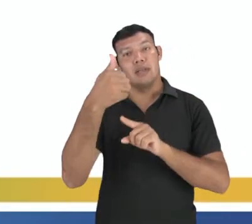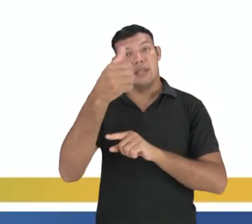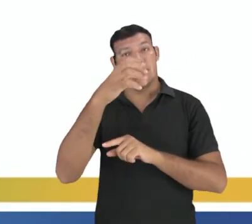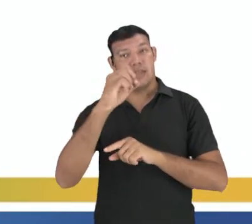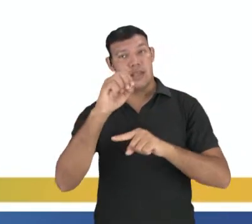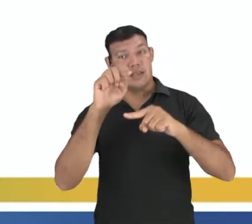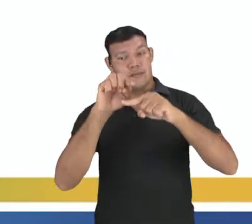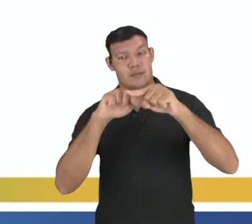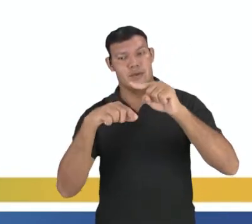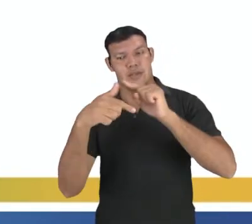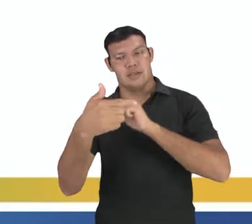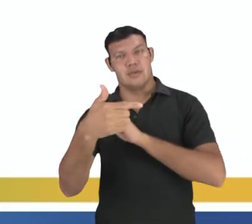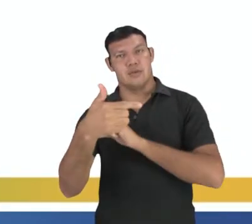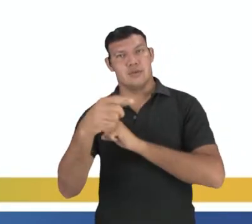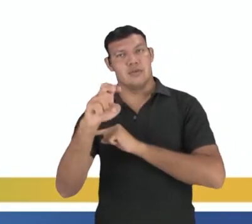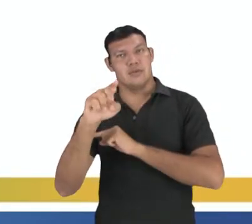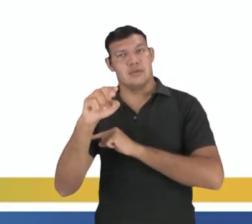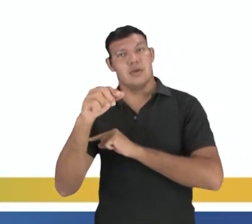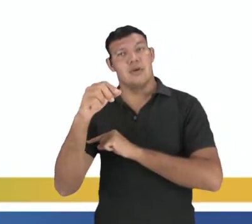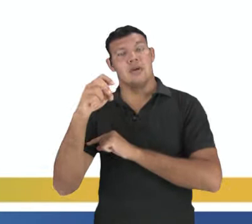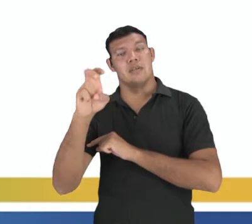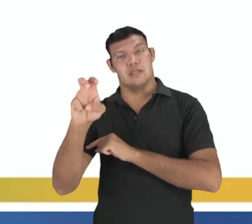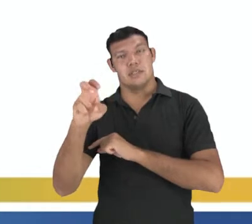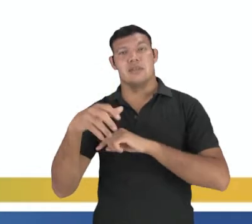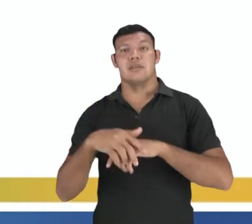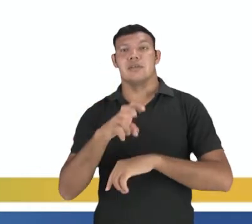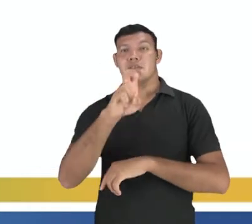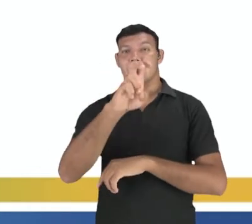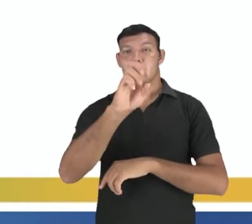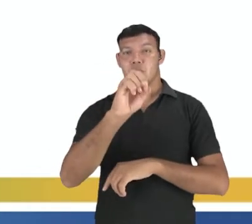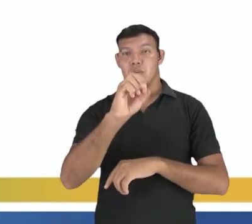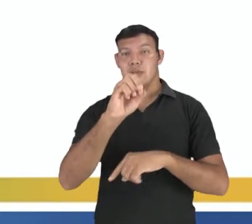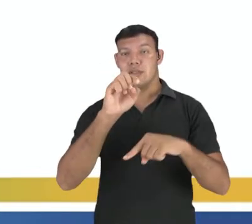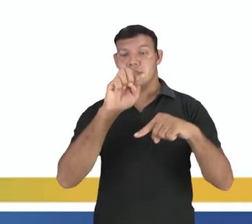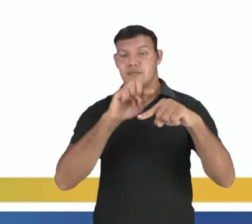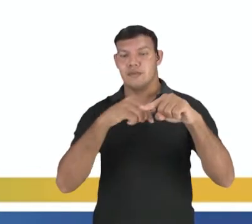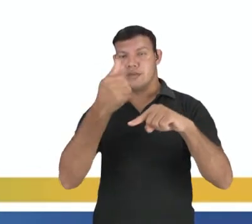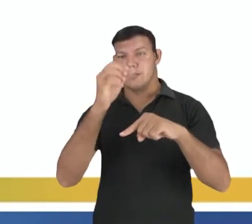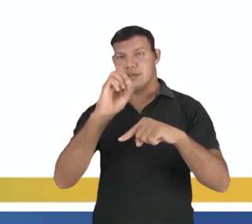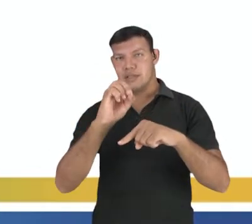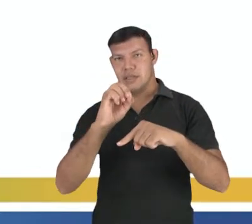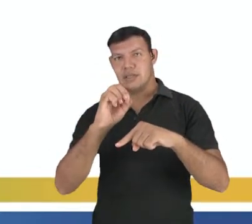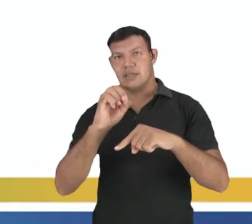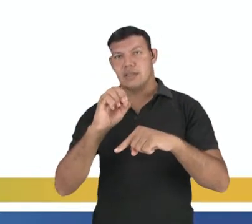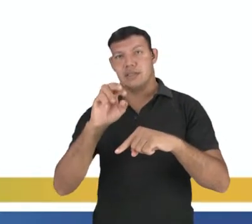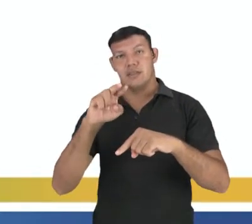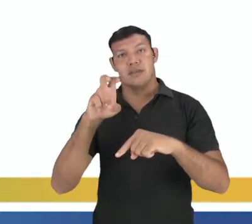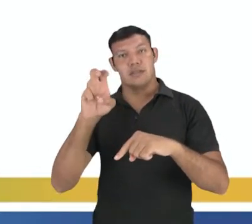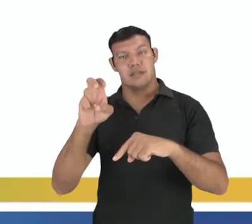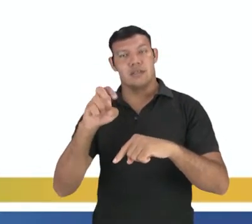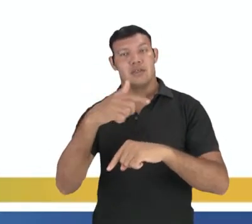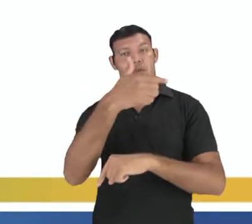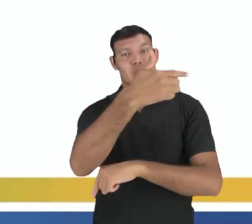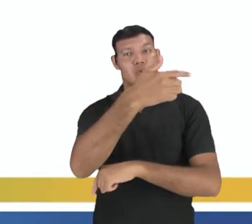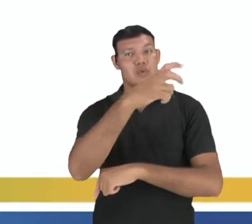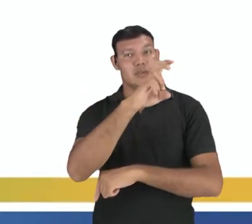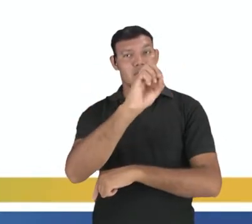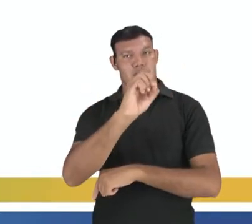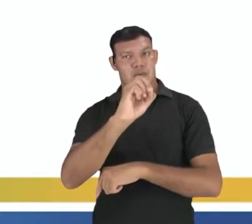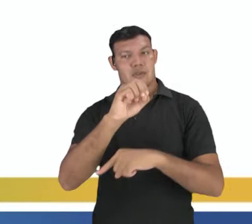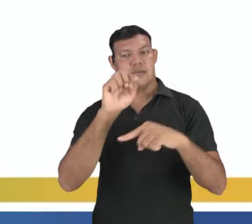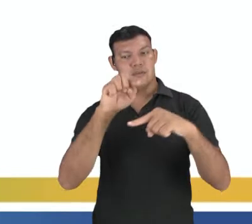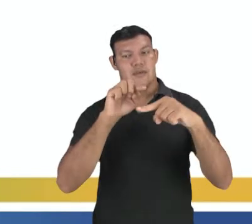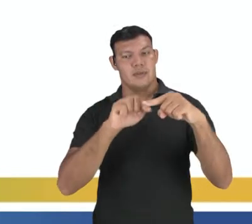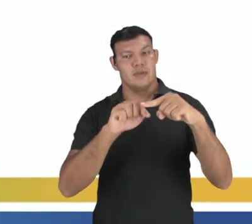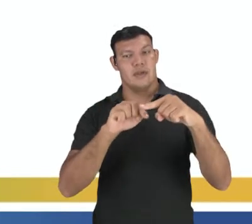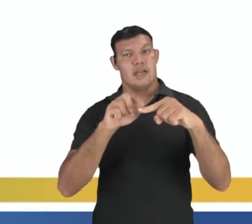5. 50 dividido para 10, 5. 250 dividido para 50, 5. Então, aí,